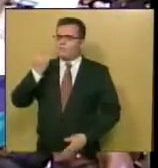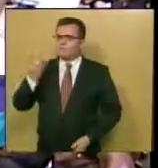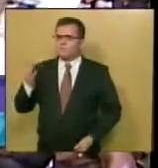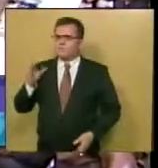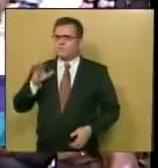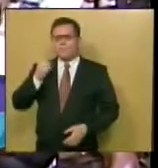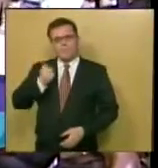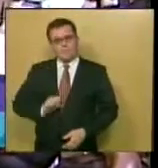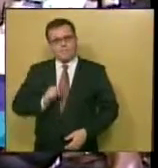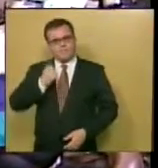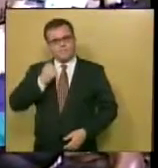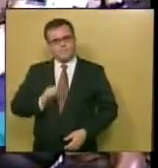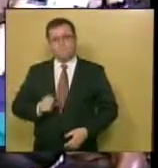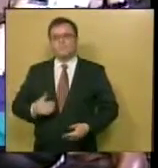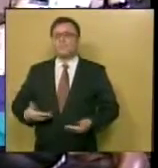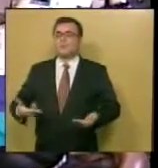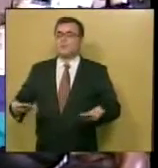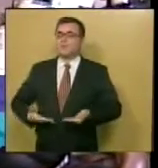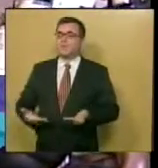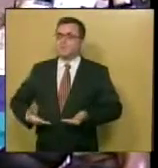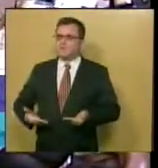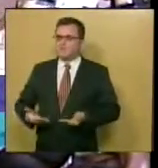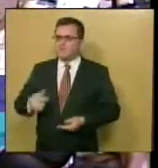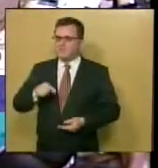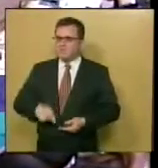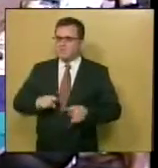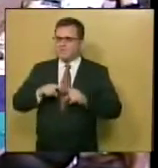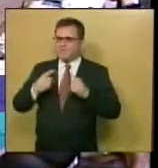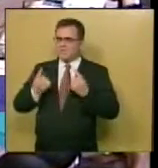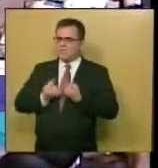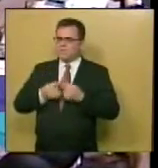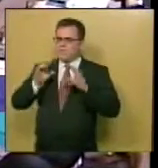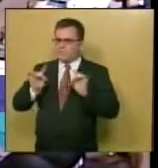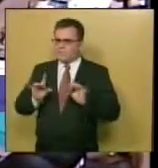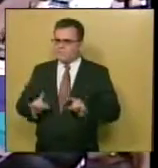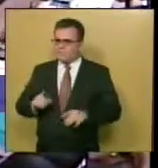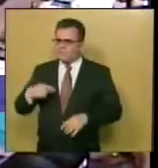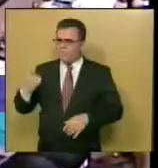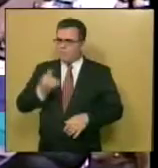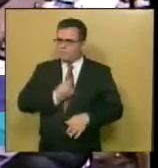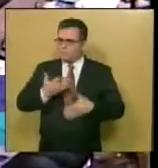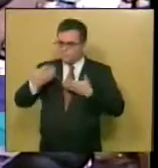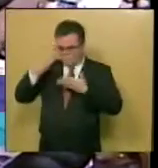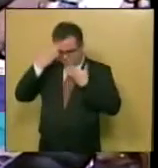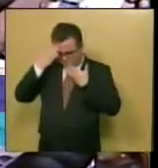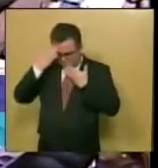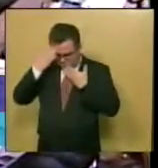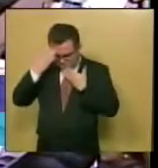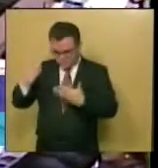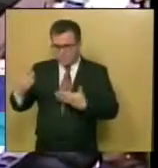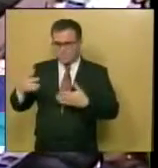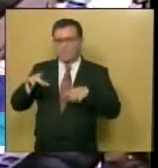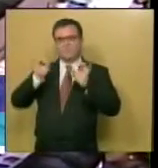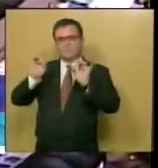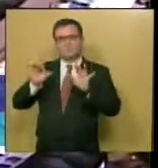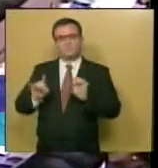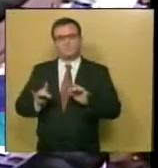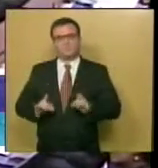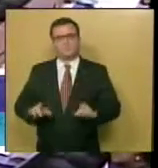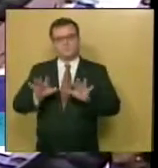de Sergipe. Hoje, nesta sessão, queremos fazer um agradecimento especial